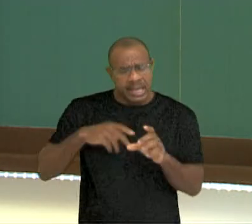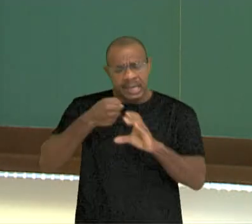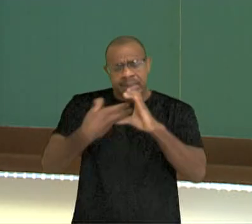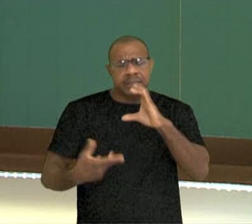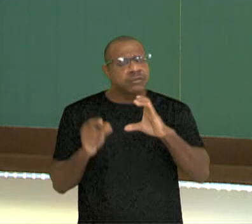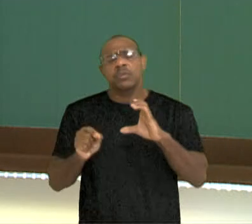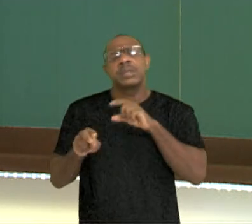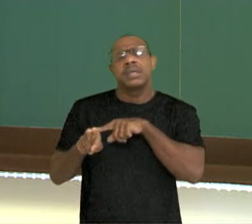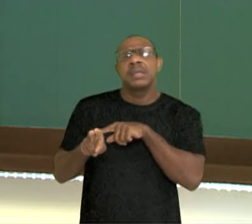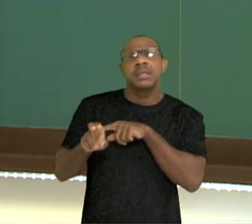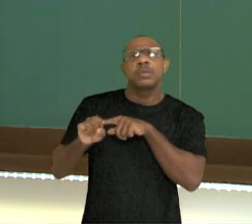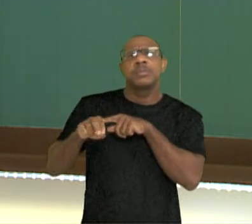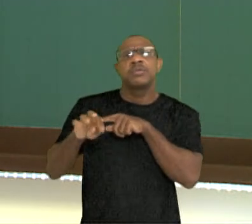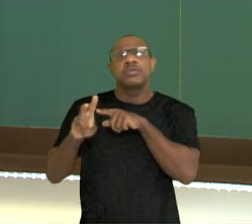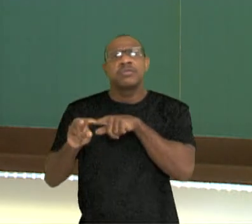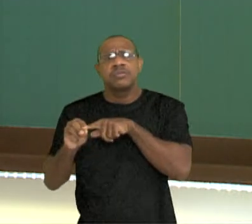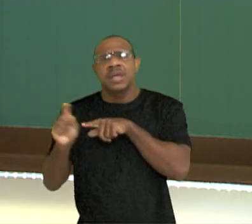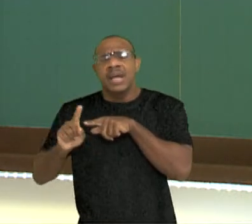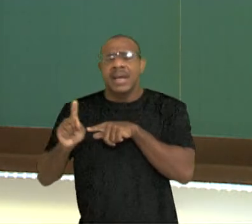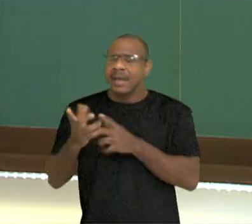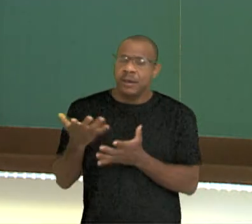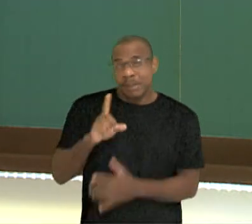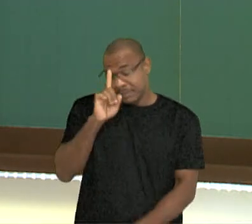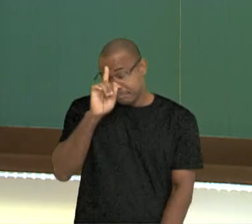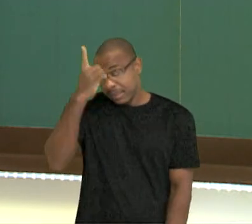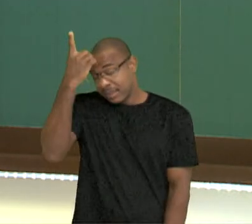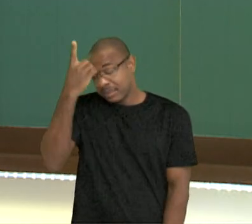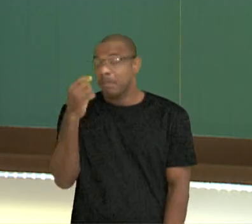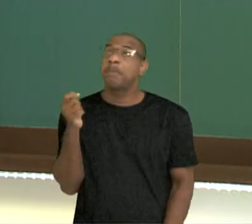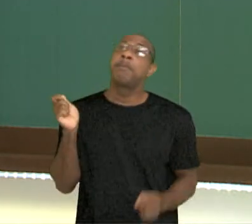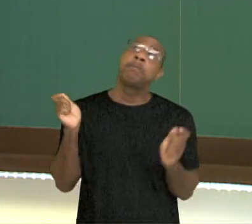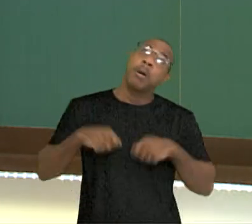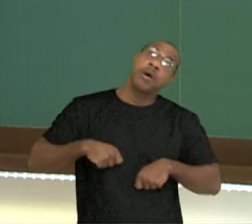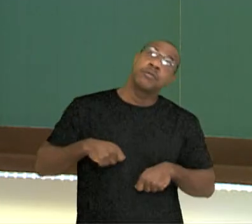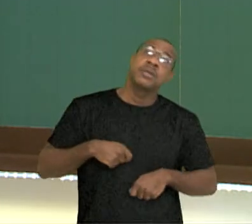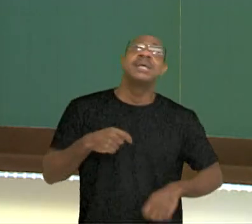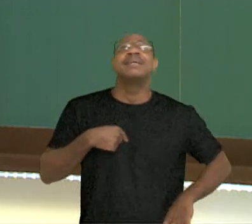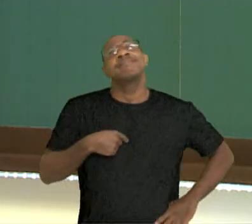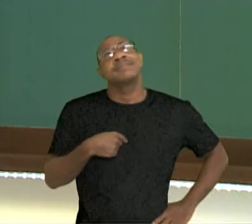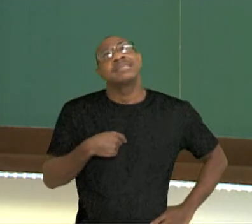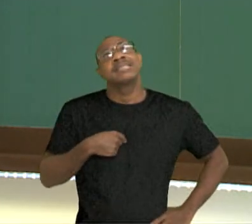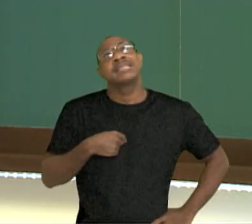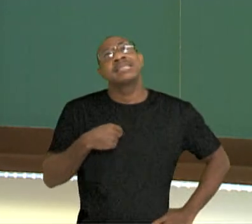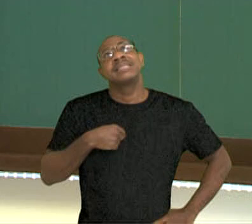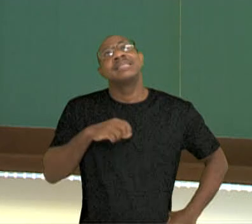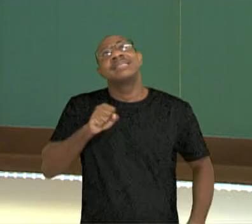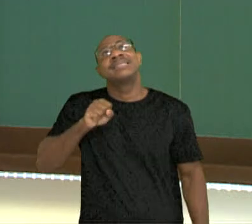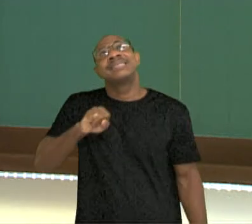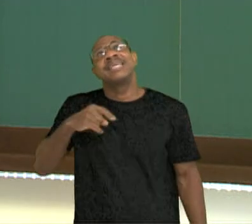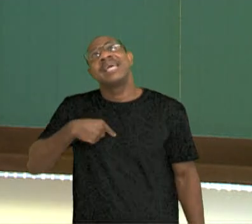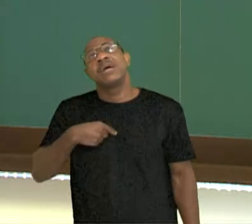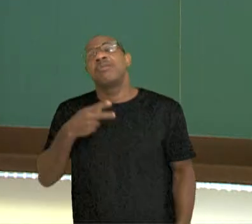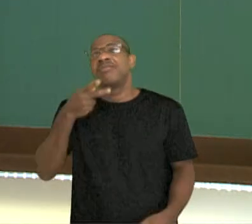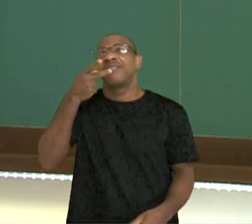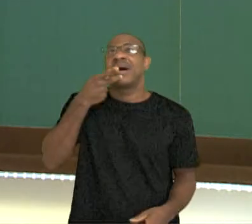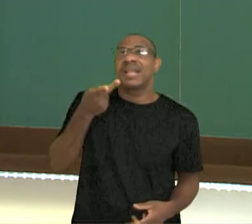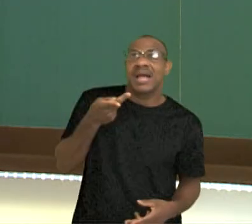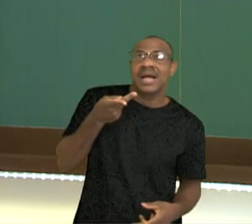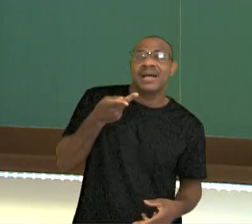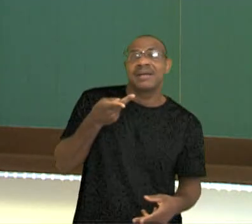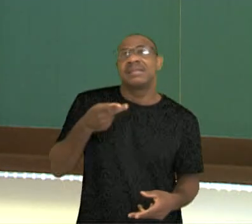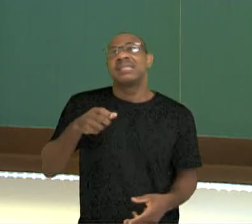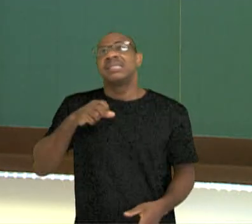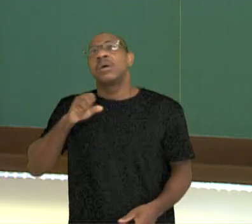característica expressar uma hipótese, que eu fale, se eu falasse, quando